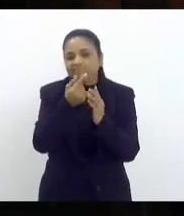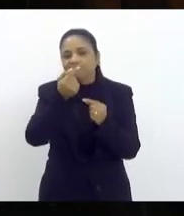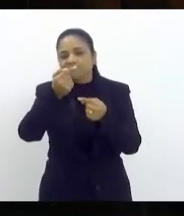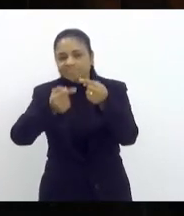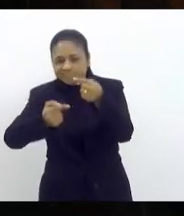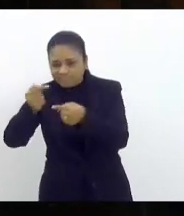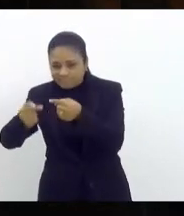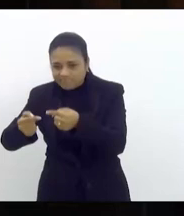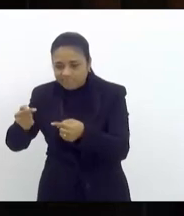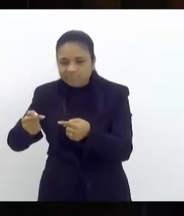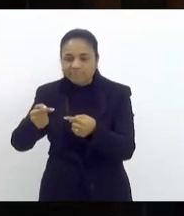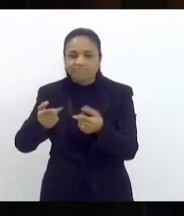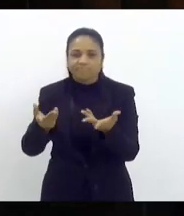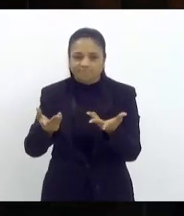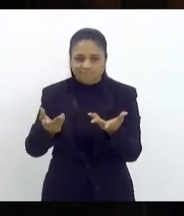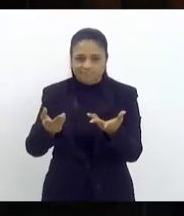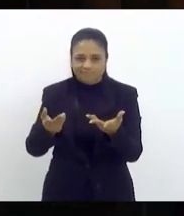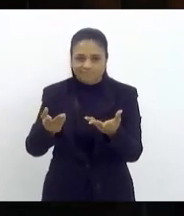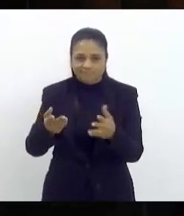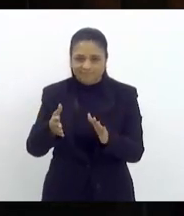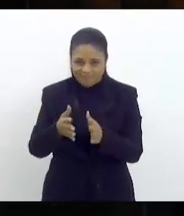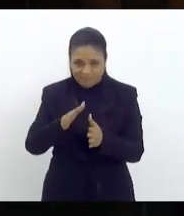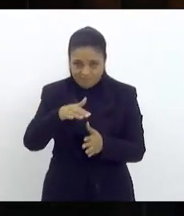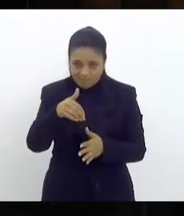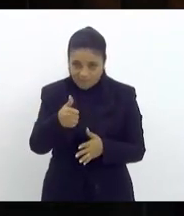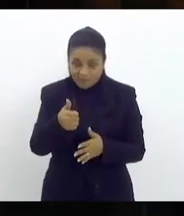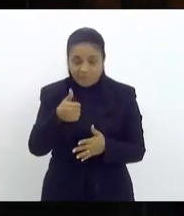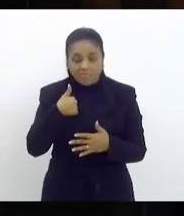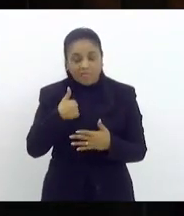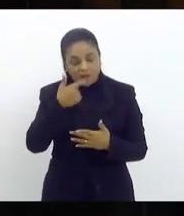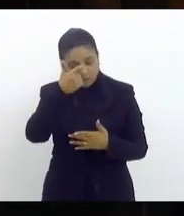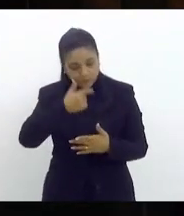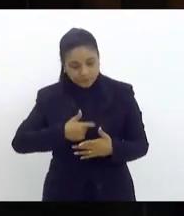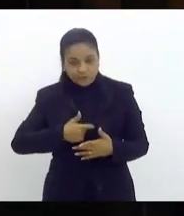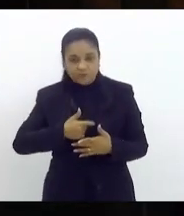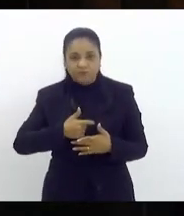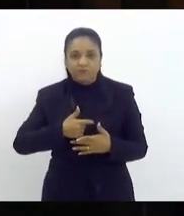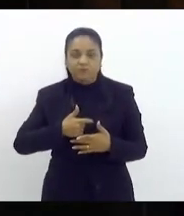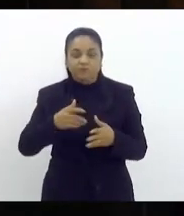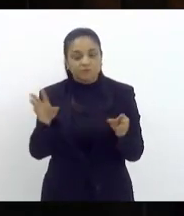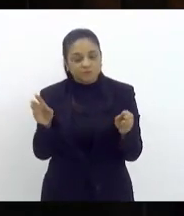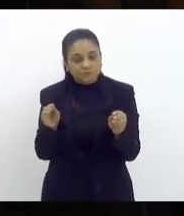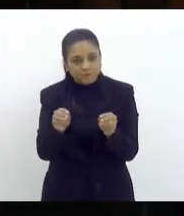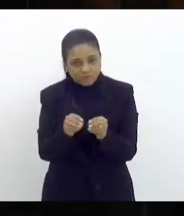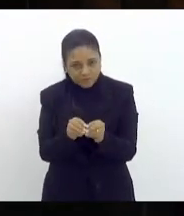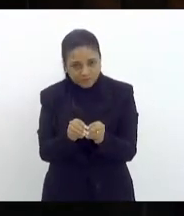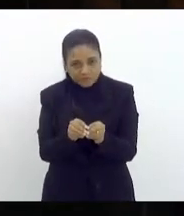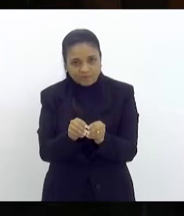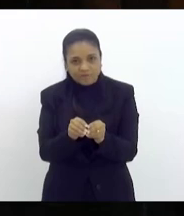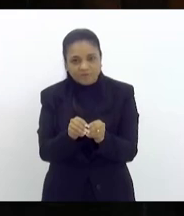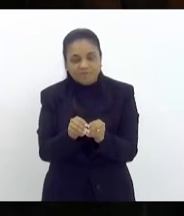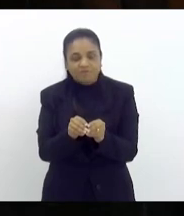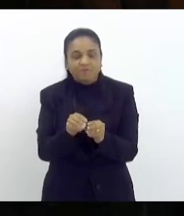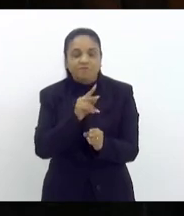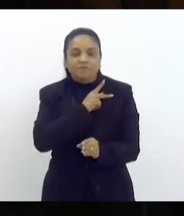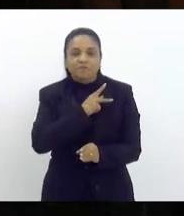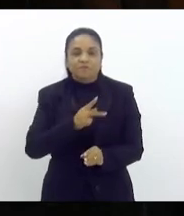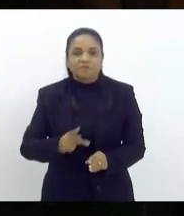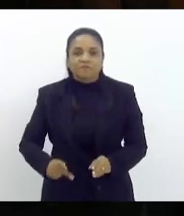eu como eu disse aqui eu só me permito para concluir presidente